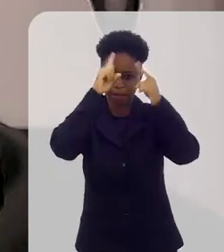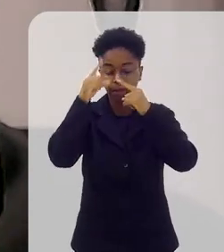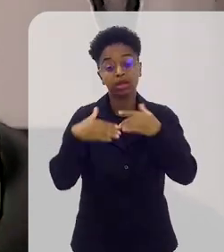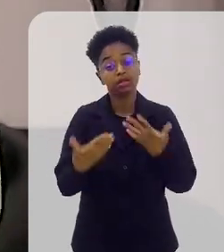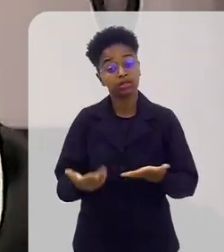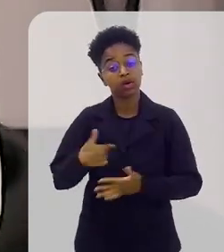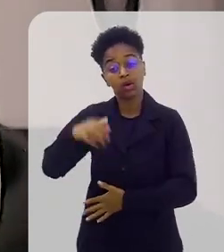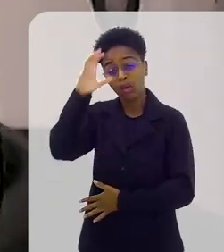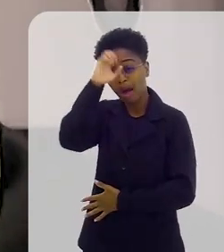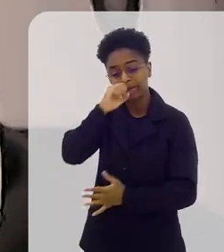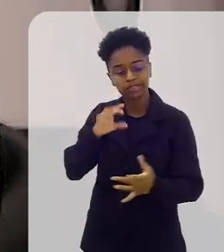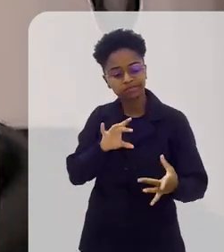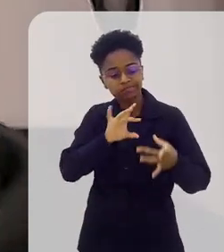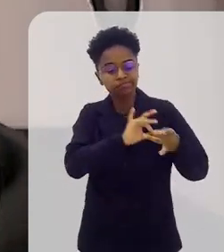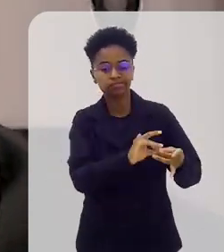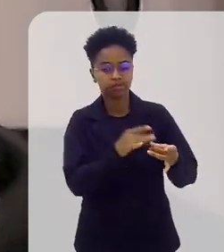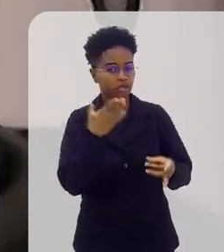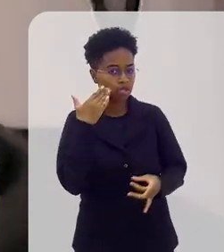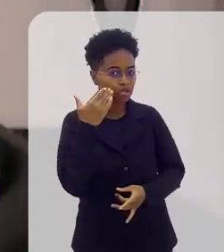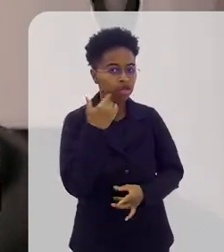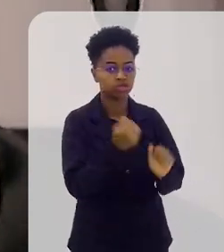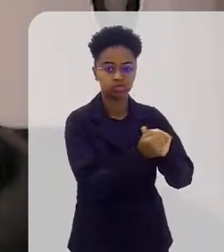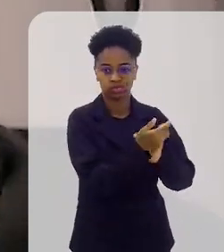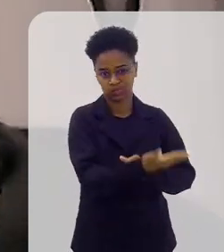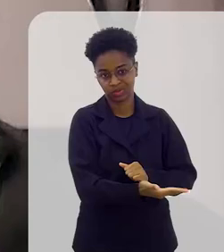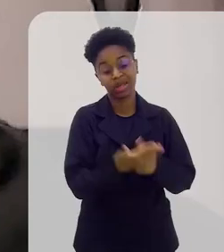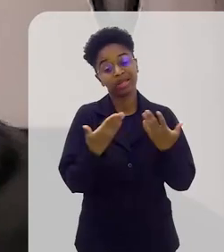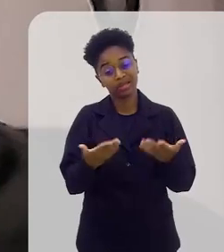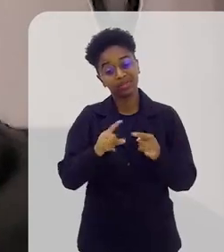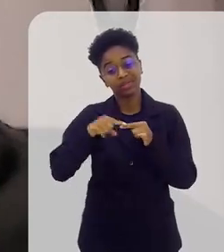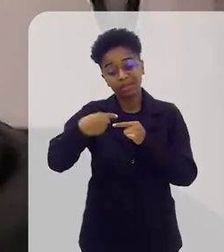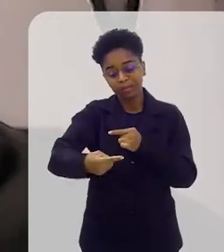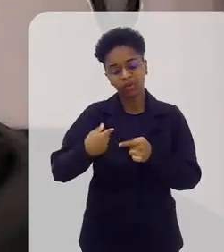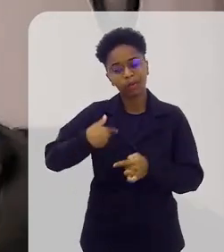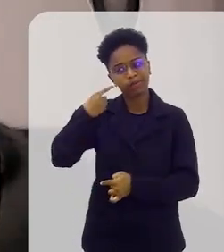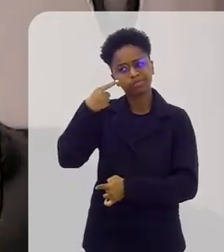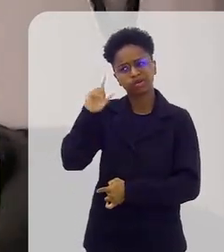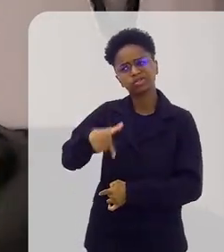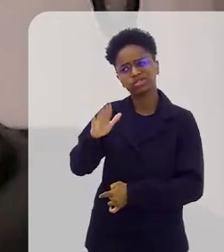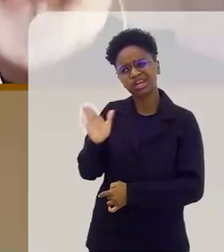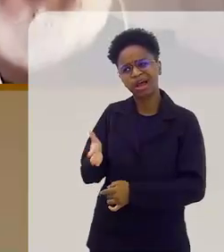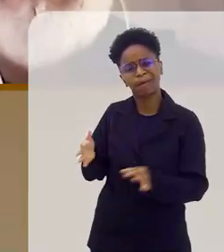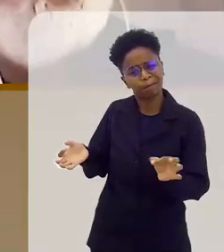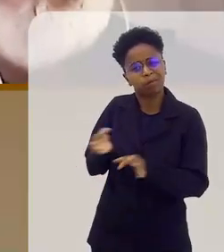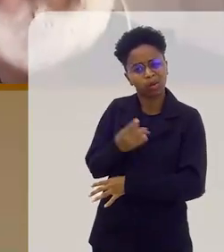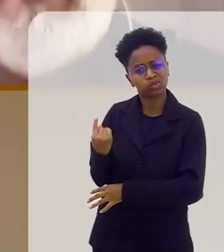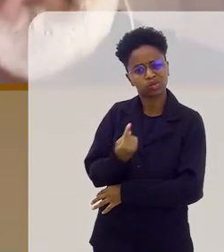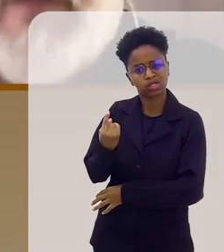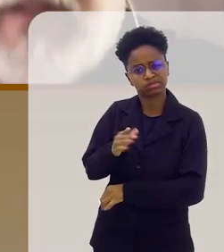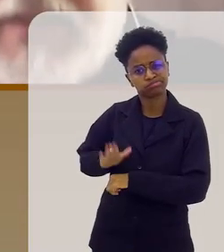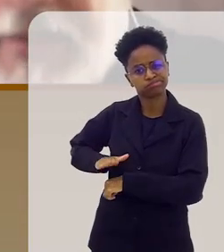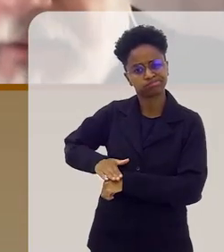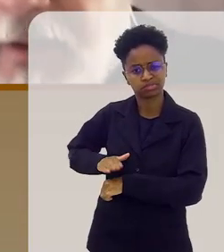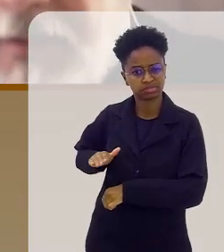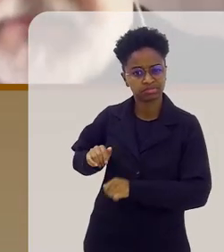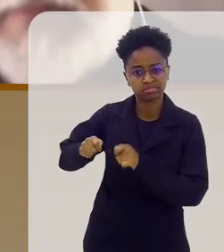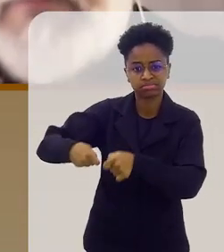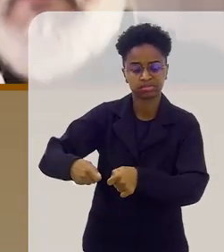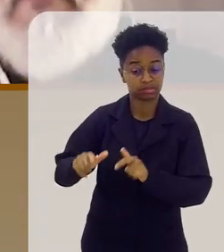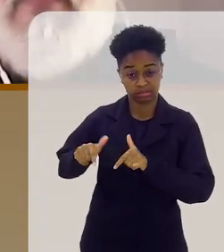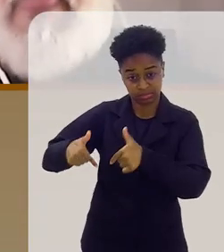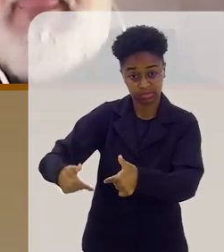trabalhar. Então, eu aprendi muito com essa vivência do João, e a partir desse momento eu achei que eu estava preparado para seguir uma carreira